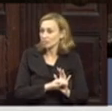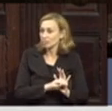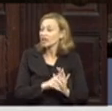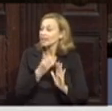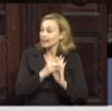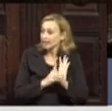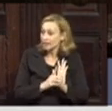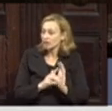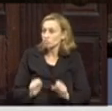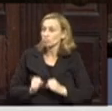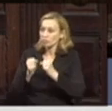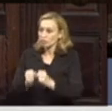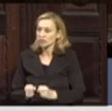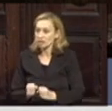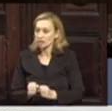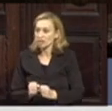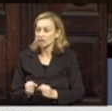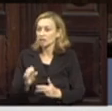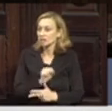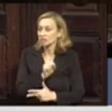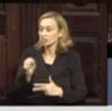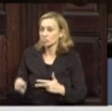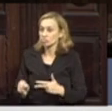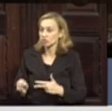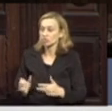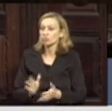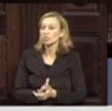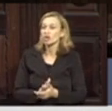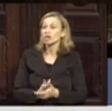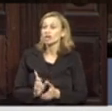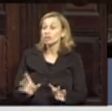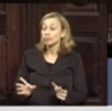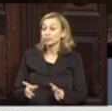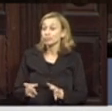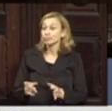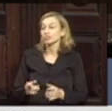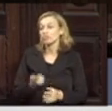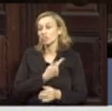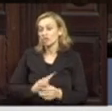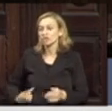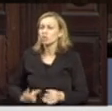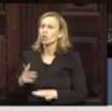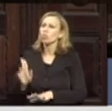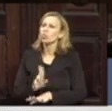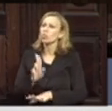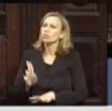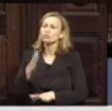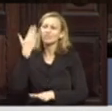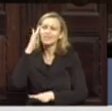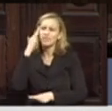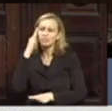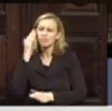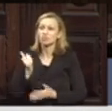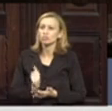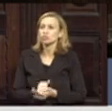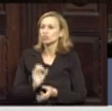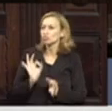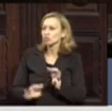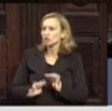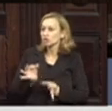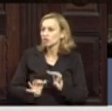no momento da concessão dessa emenda constitucional. E, para surpresa nossa, na data